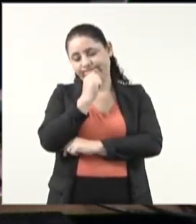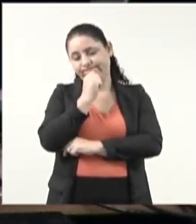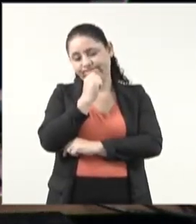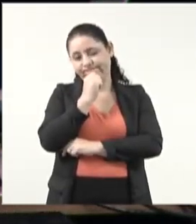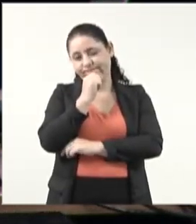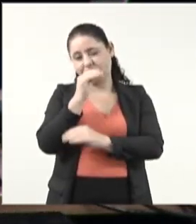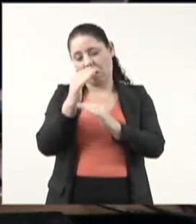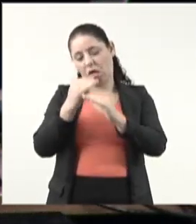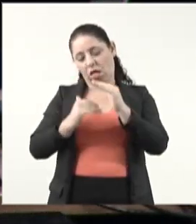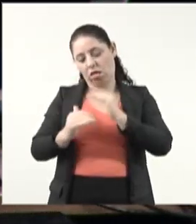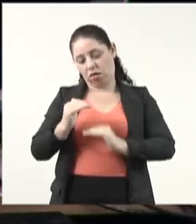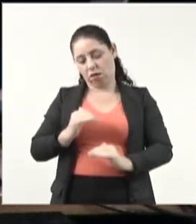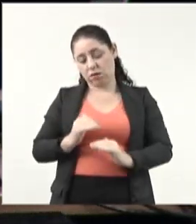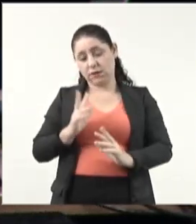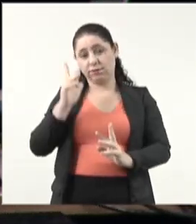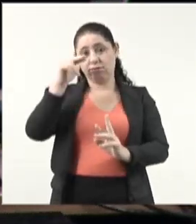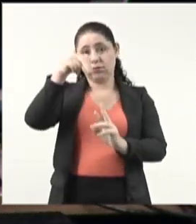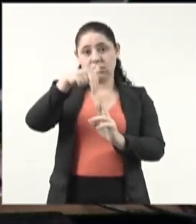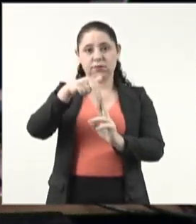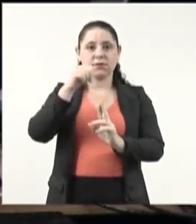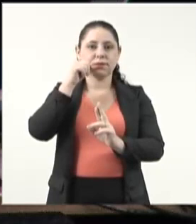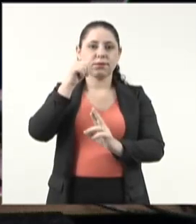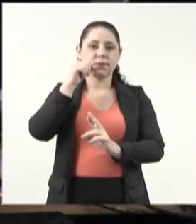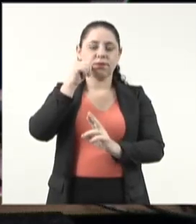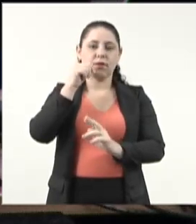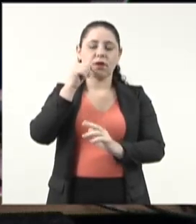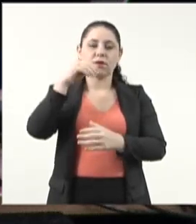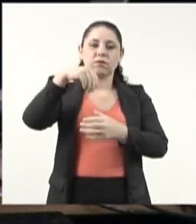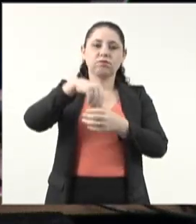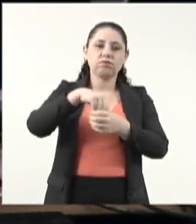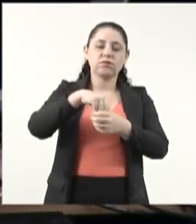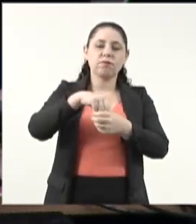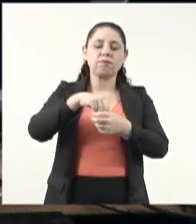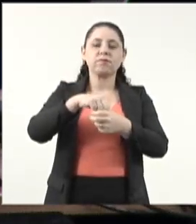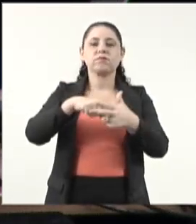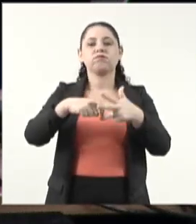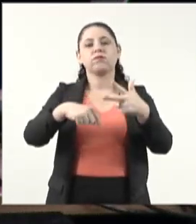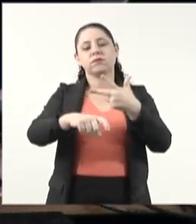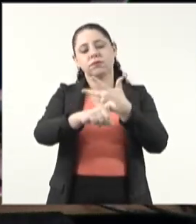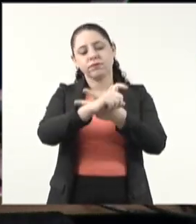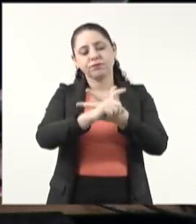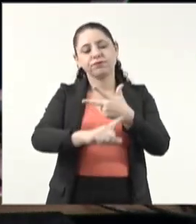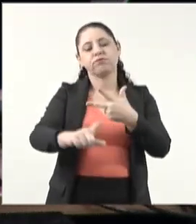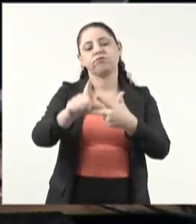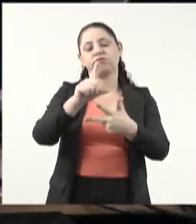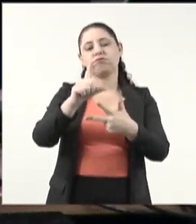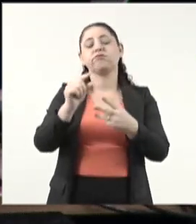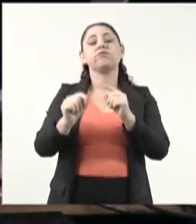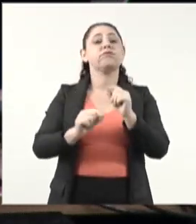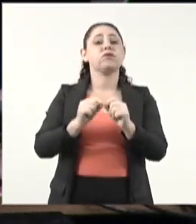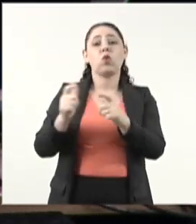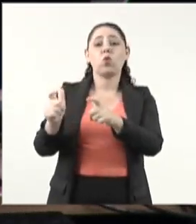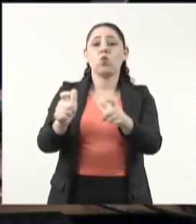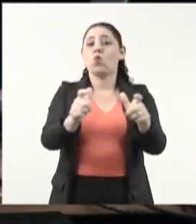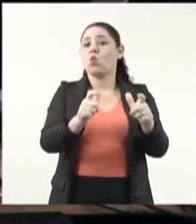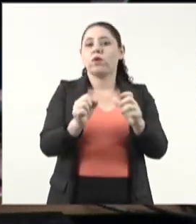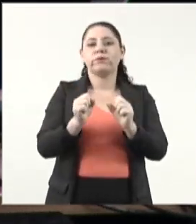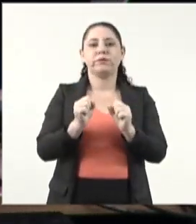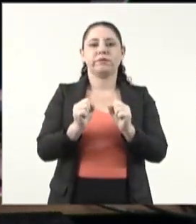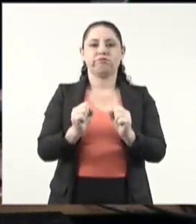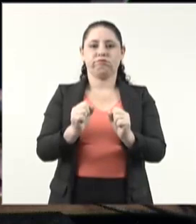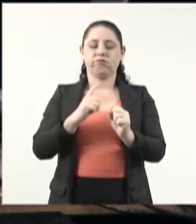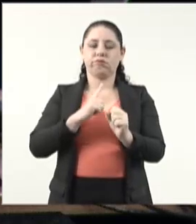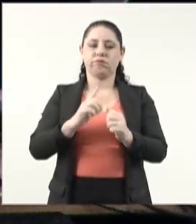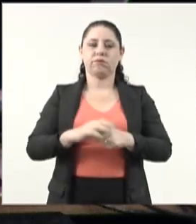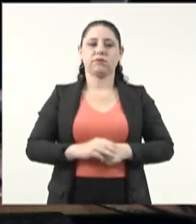aquém nessa representação das mulheres nos parlamentos, enfim, né, nos espaços de poder,